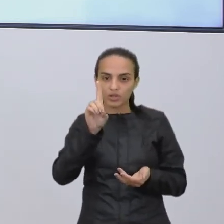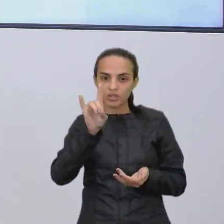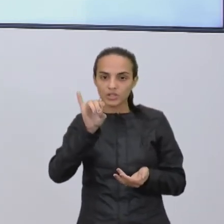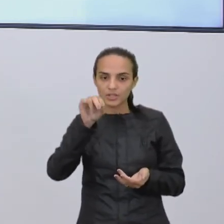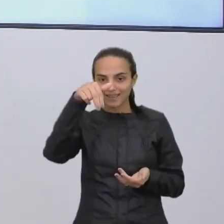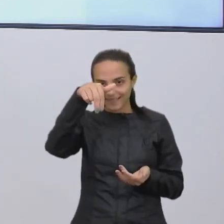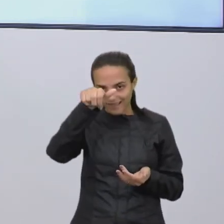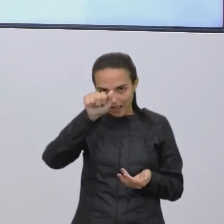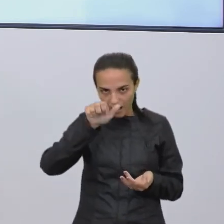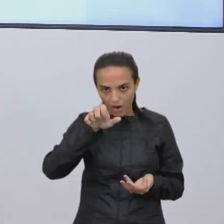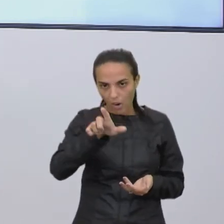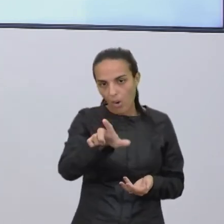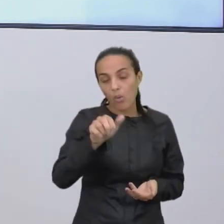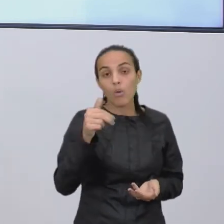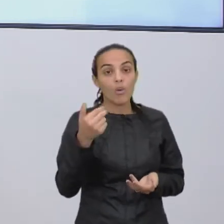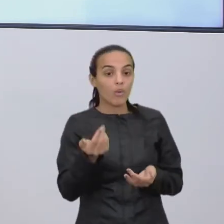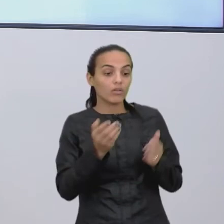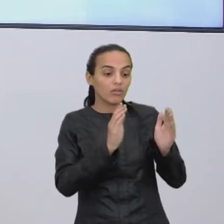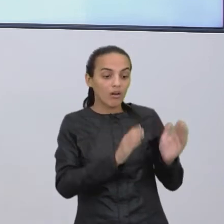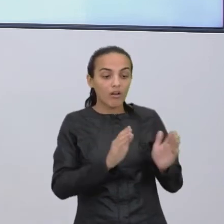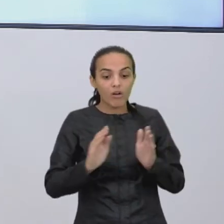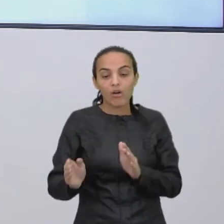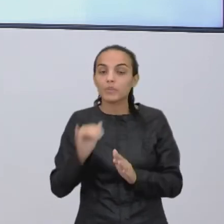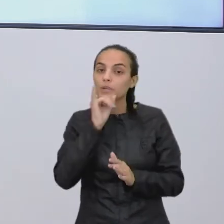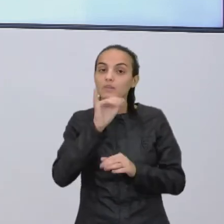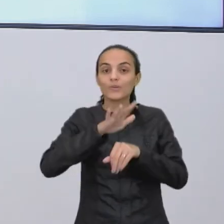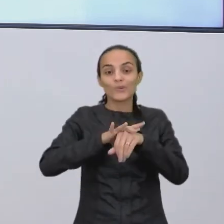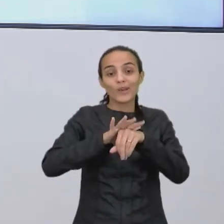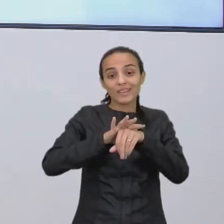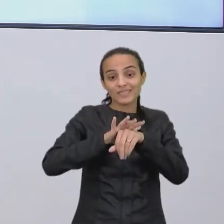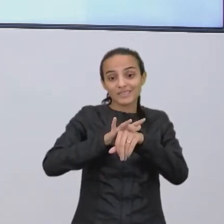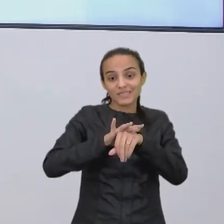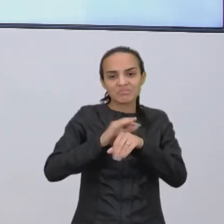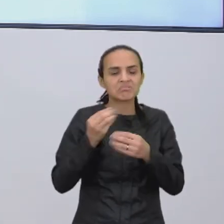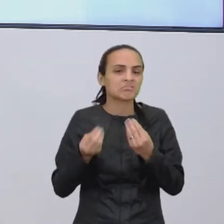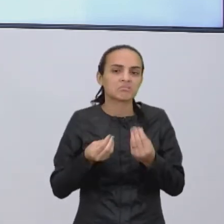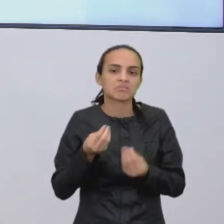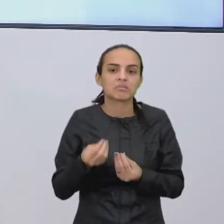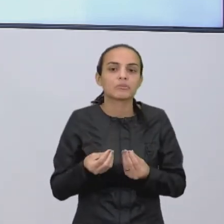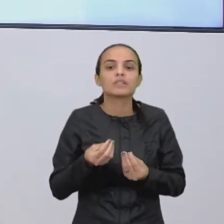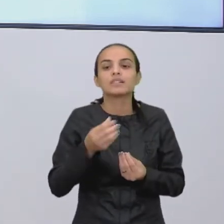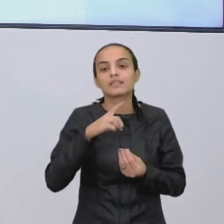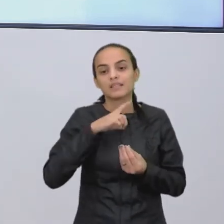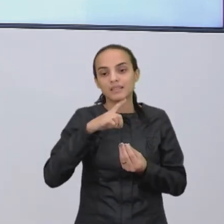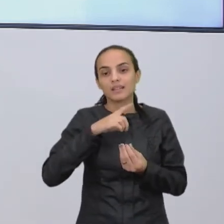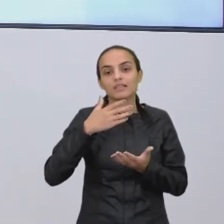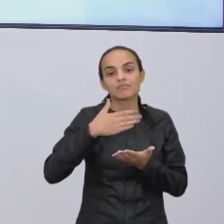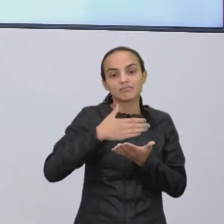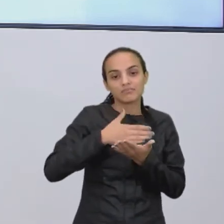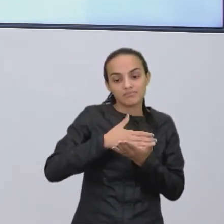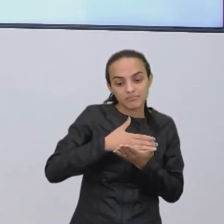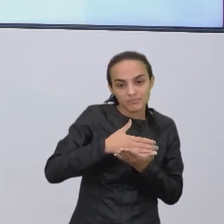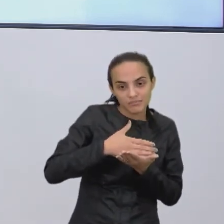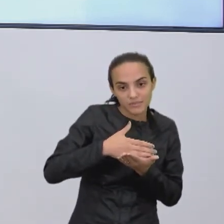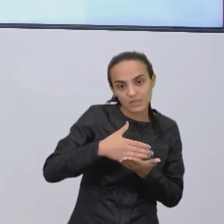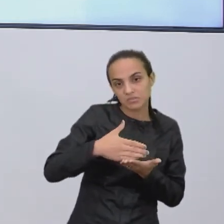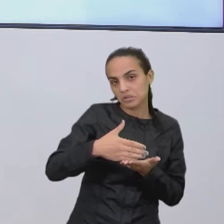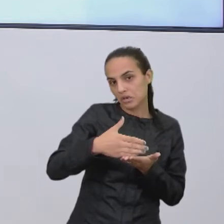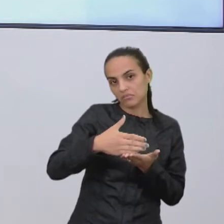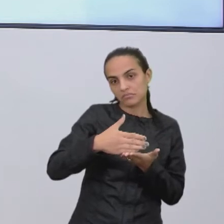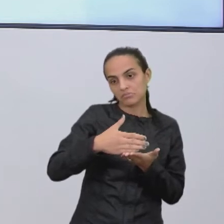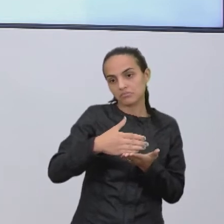de ordem também, você pode falar do estágio aí de uma doença, né? O que acontece? A doença pode estar no seu estágio